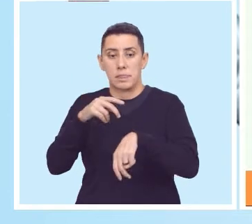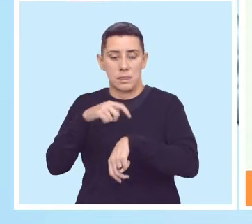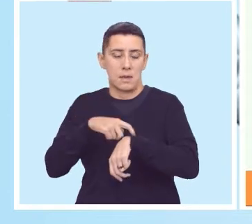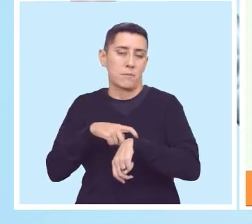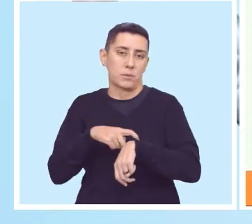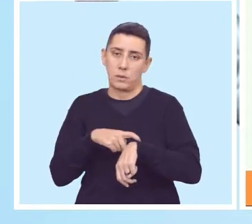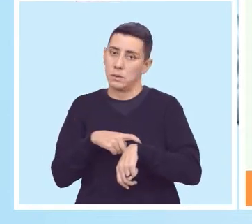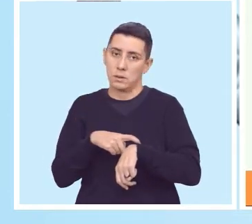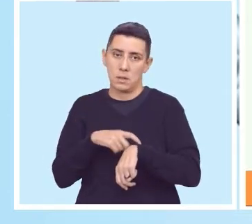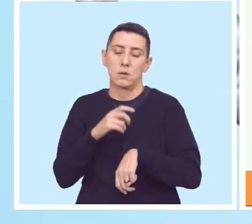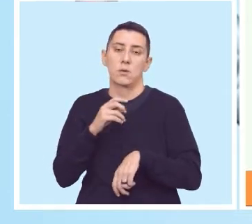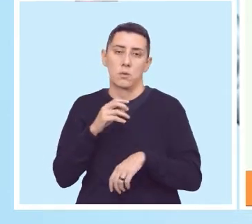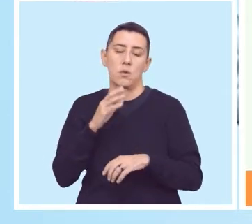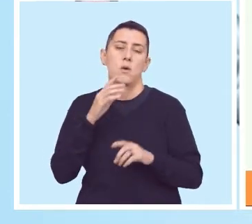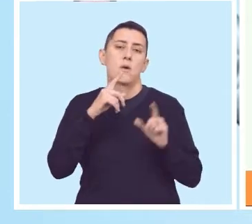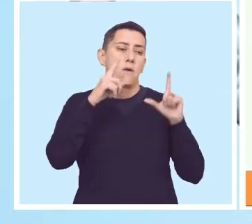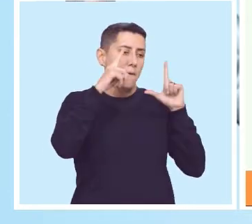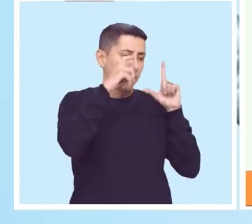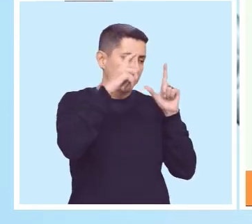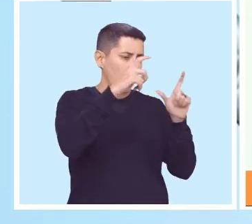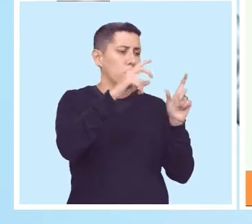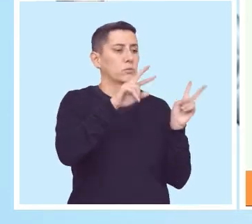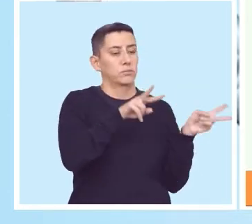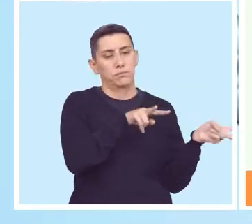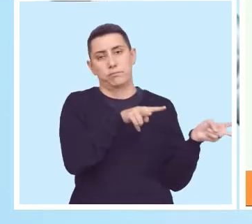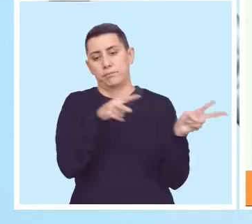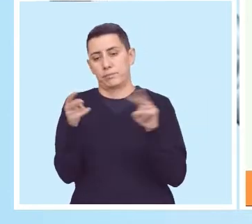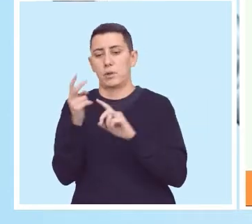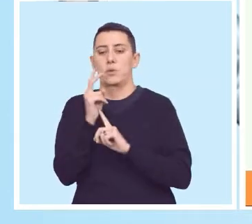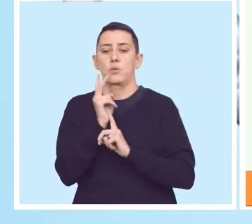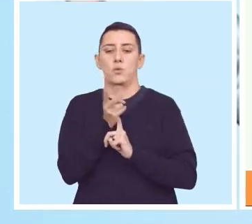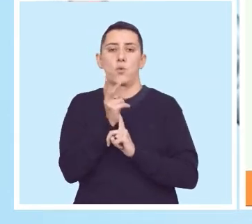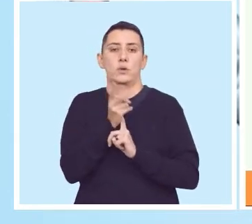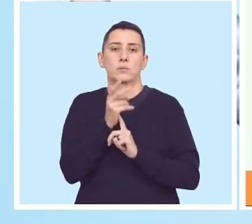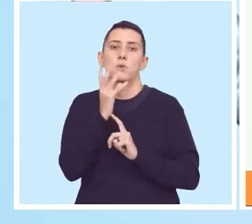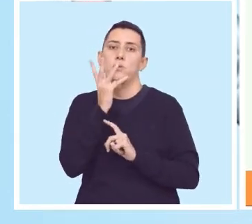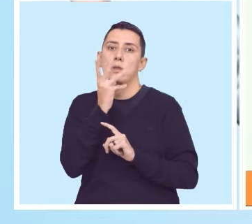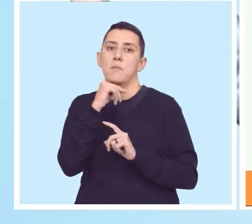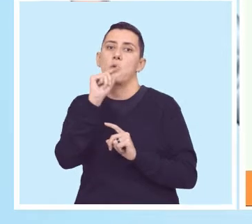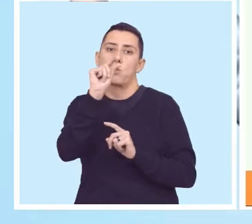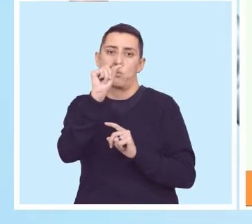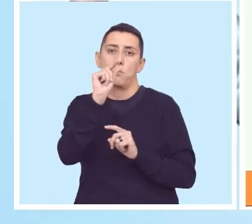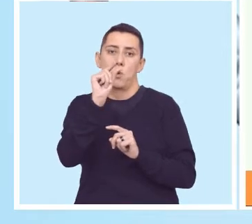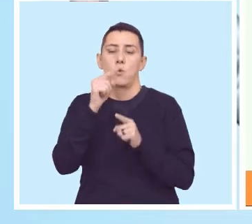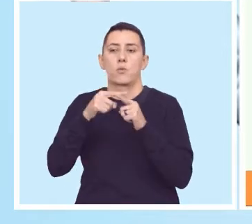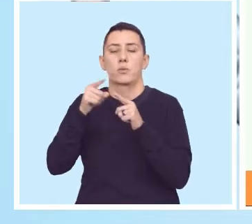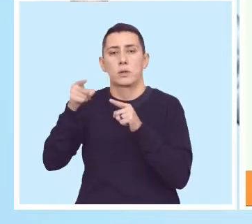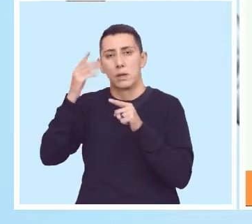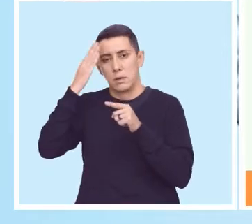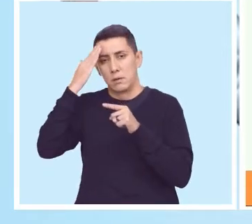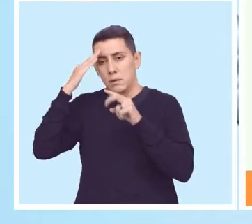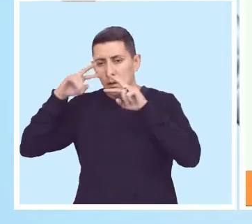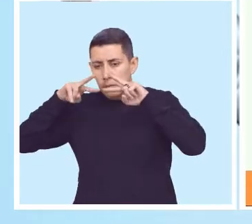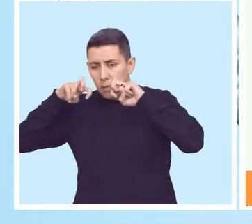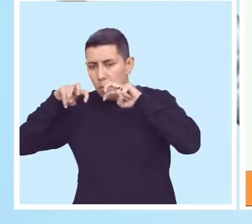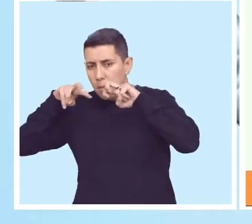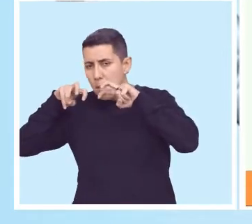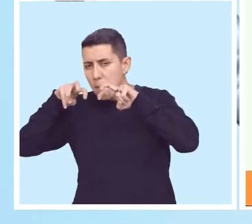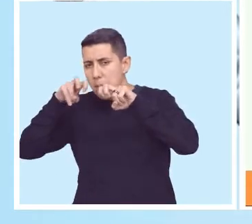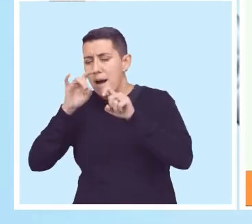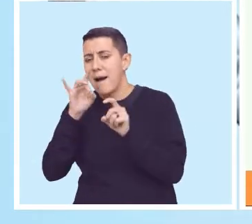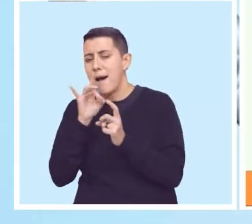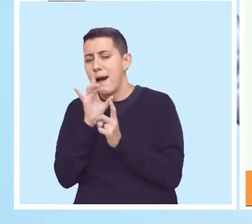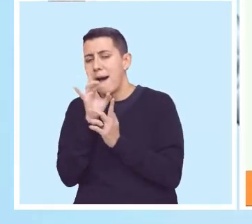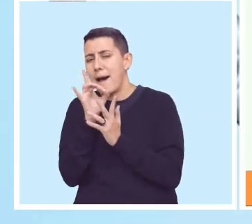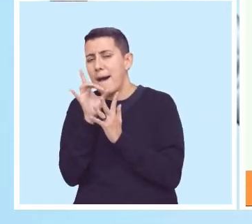como são 5 imagens, sim. Mas 2.000 imagens leva um tempinho, né? Porque ele vai processar